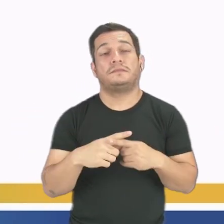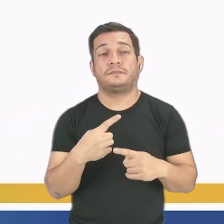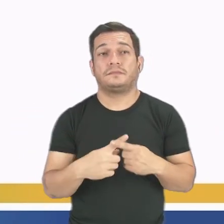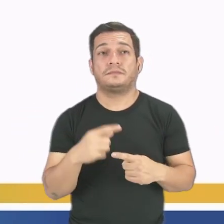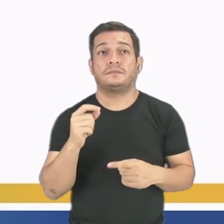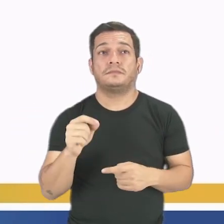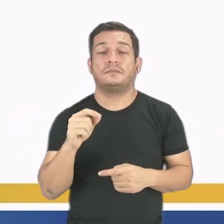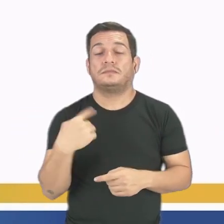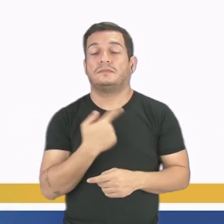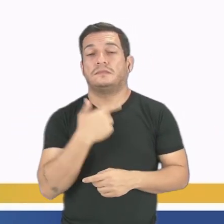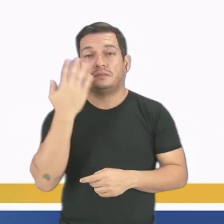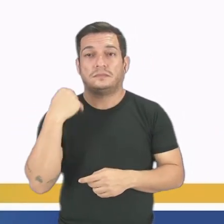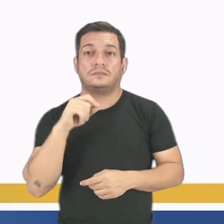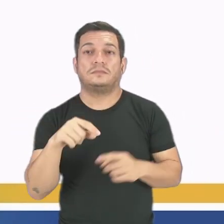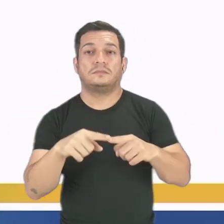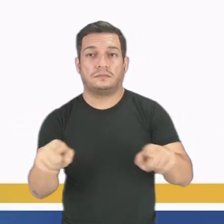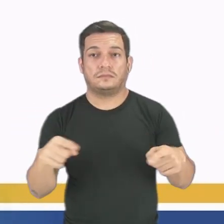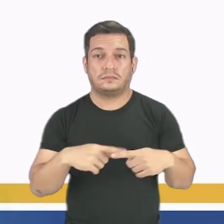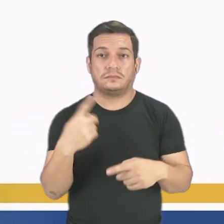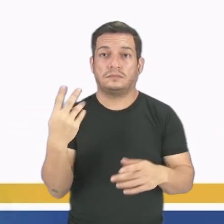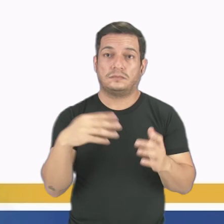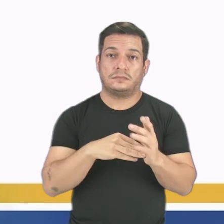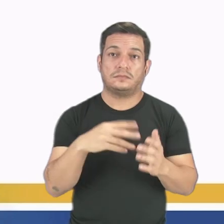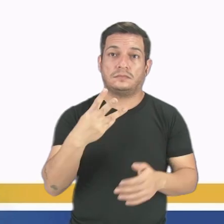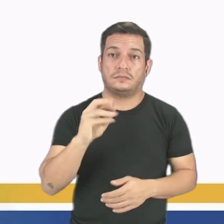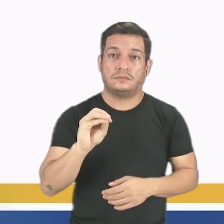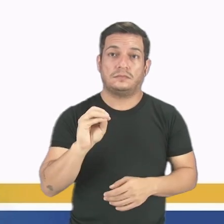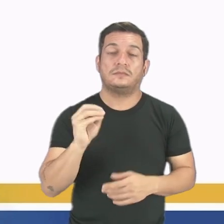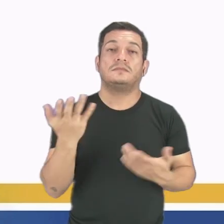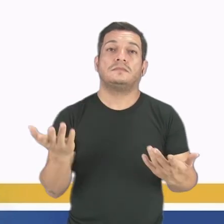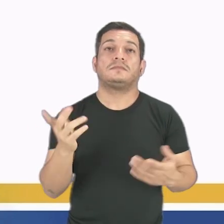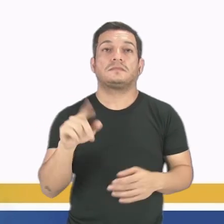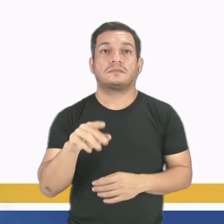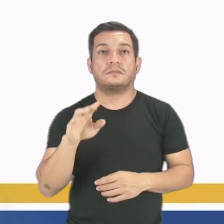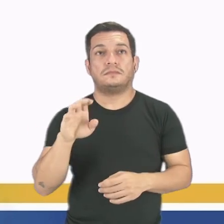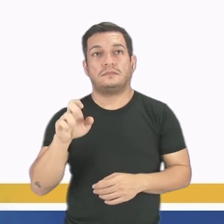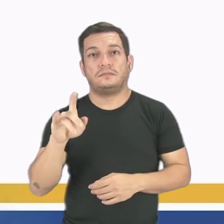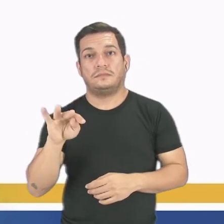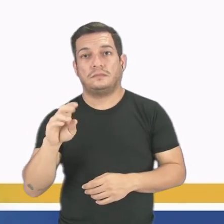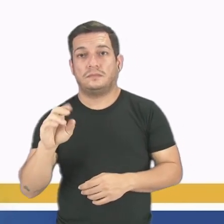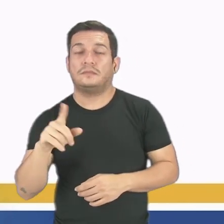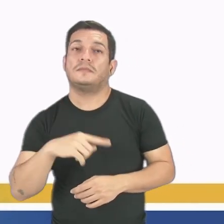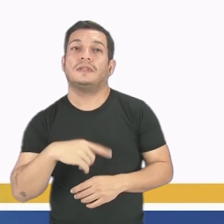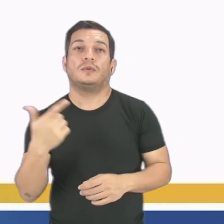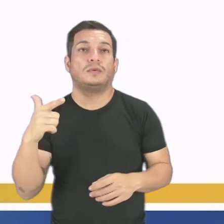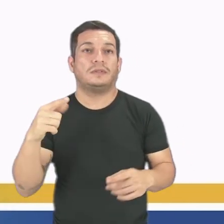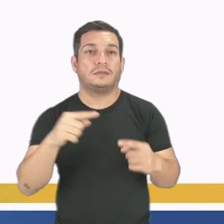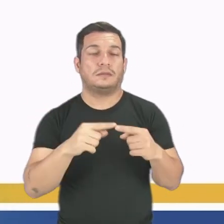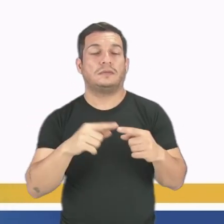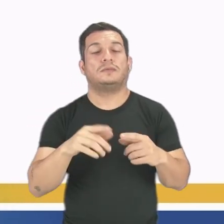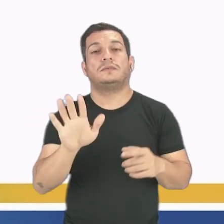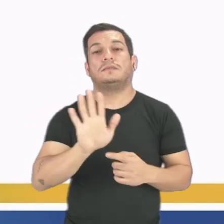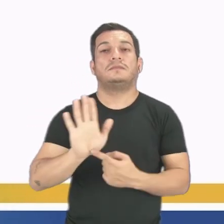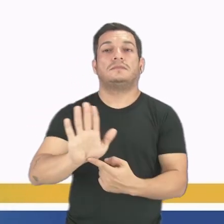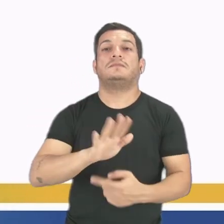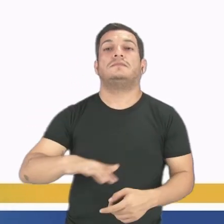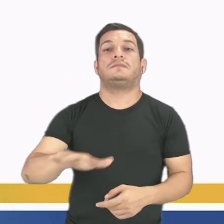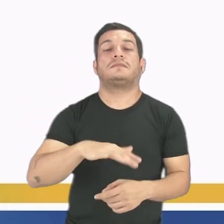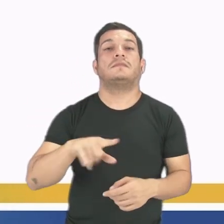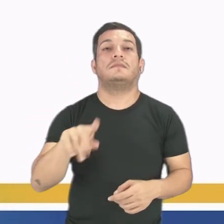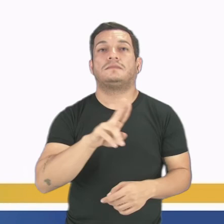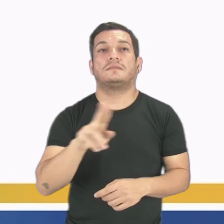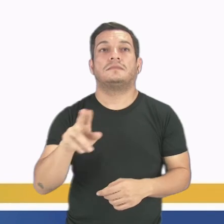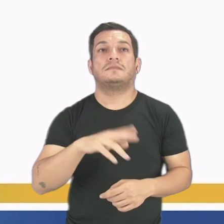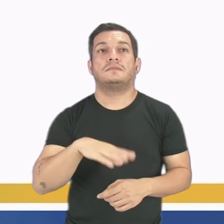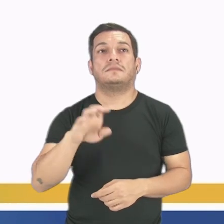porque nós sabemos que a sala ela vai de 1 até 30. Então, esse evento que não está dentro do espaço amostral é chamado